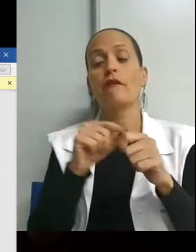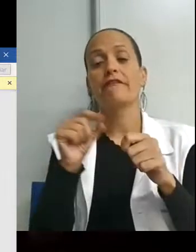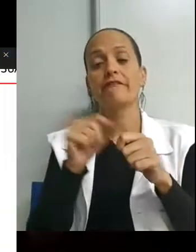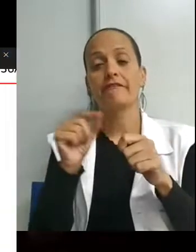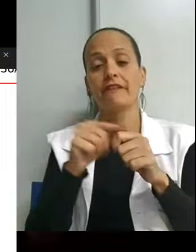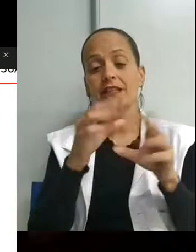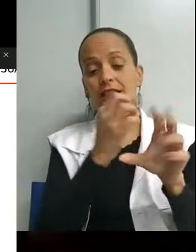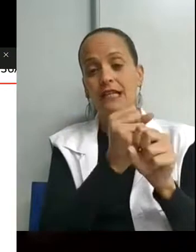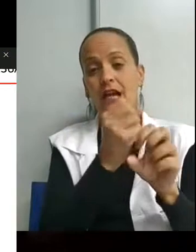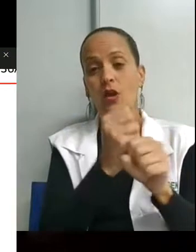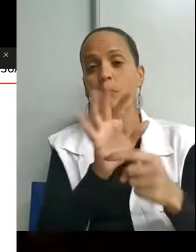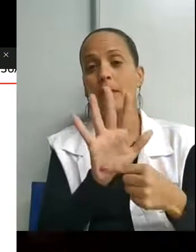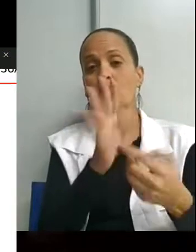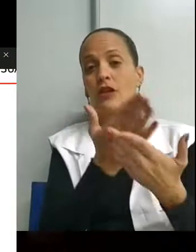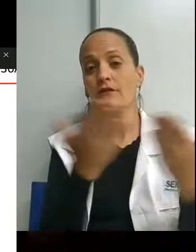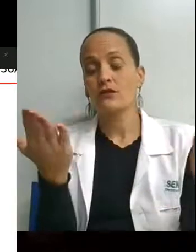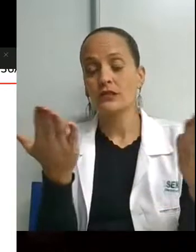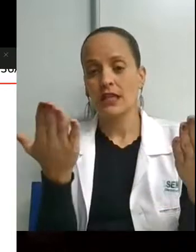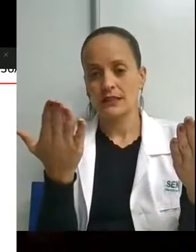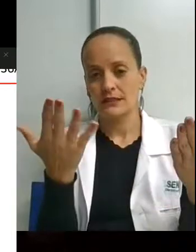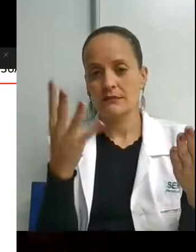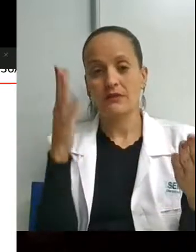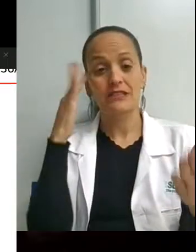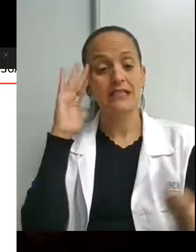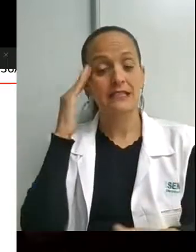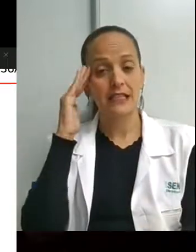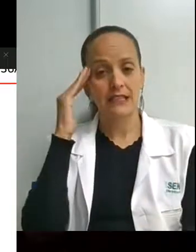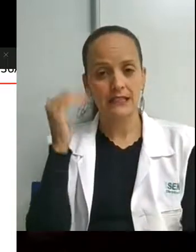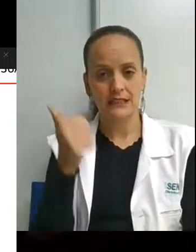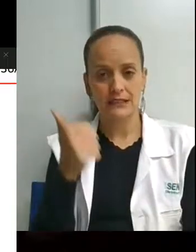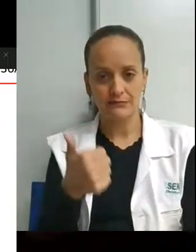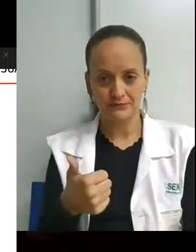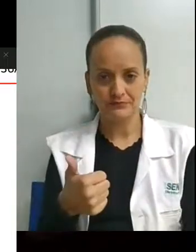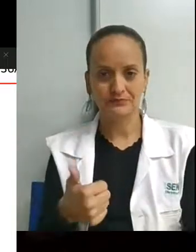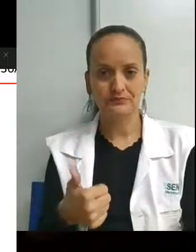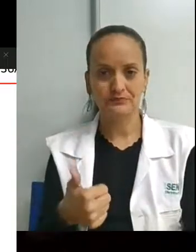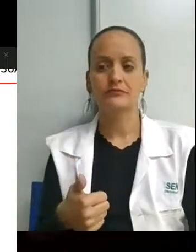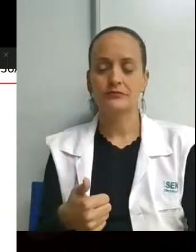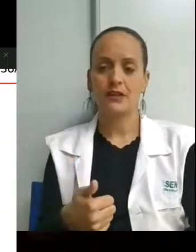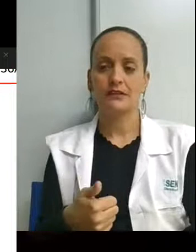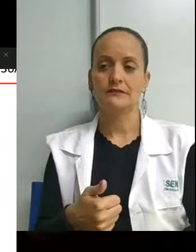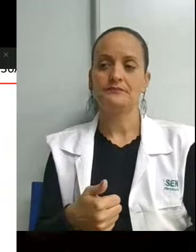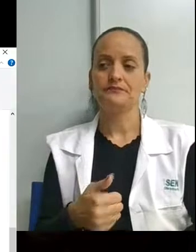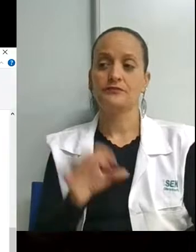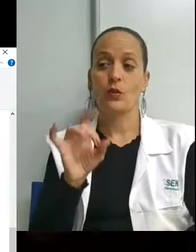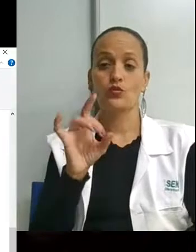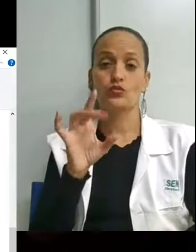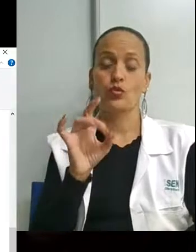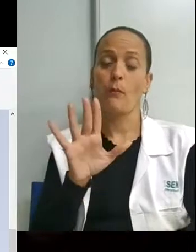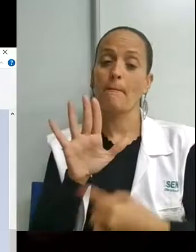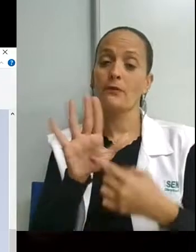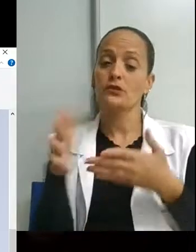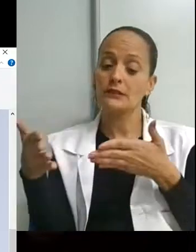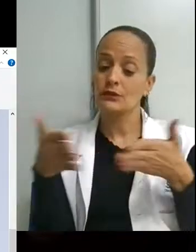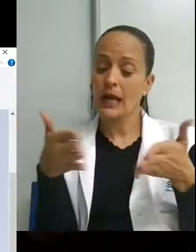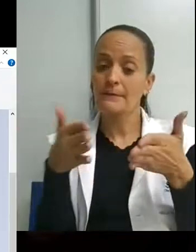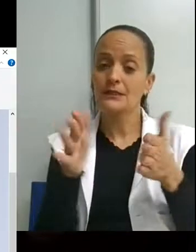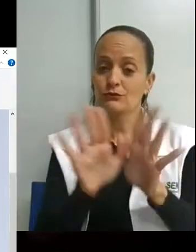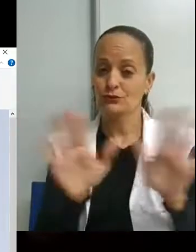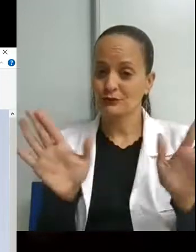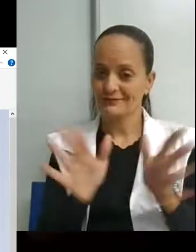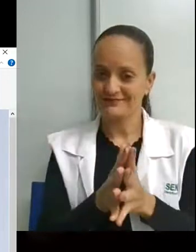vocês como que chega na justificativa, certo? Então, só mostrei o caminho aqui, né? Então, o caminho é esse,